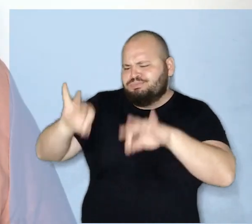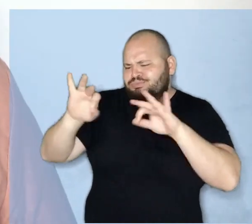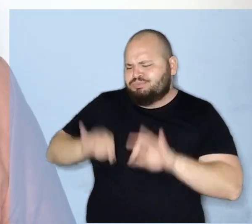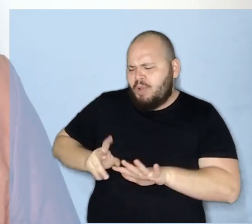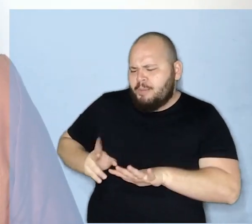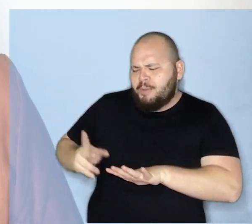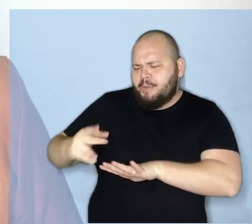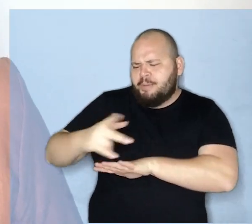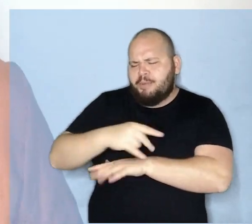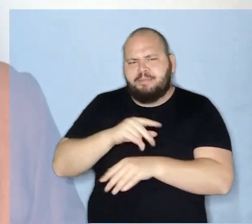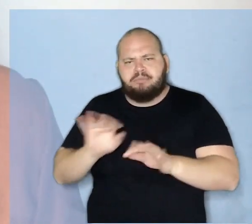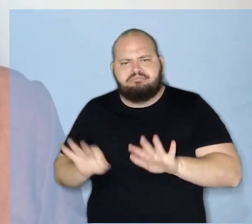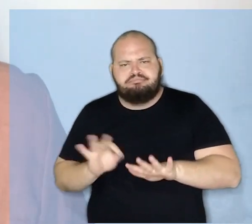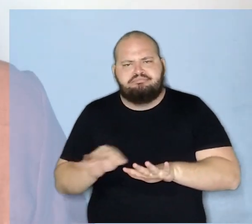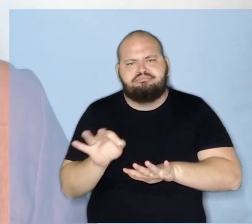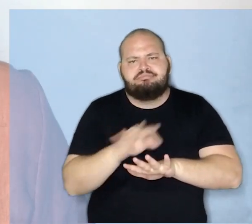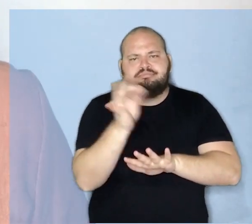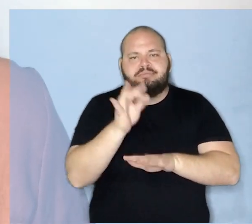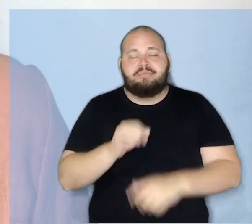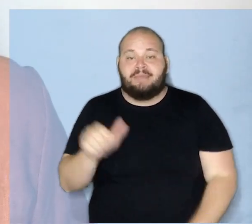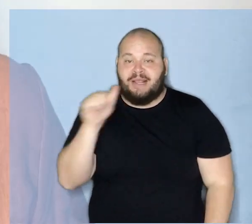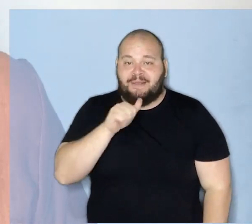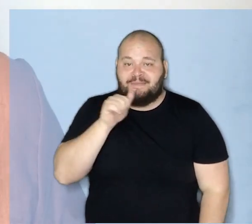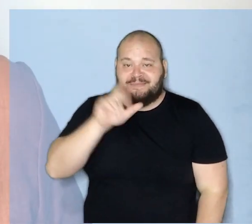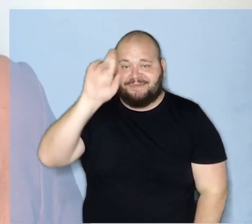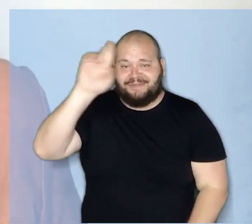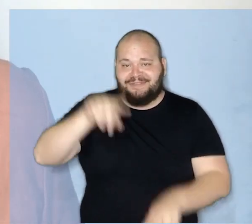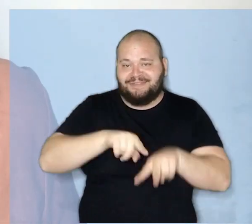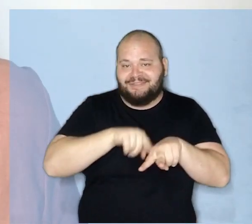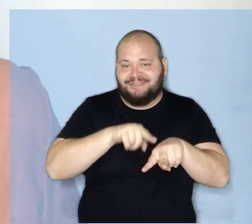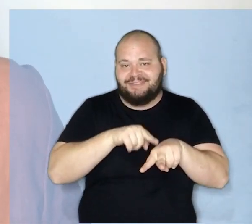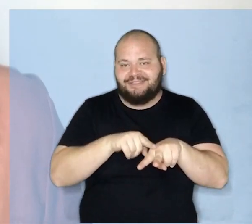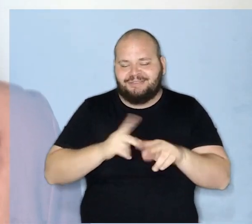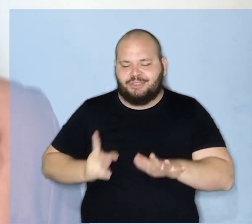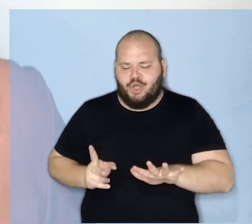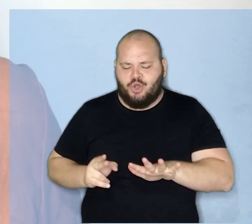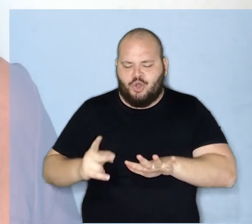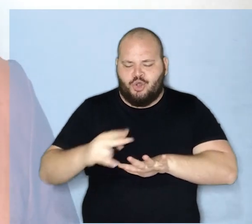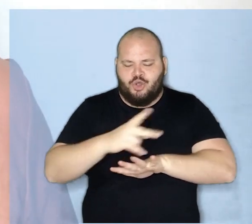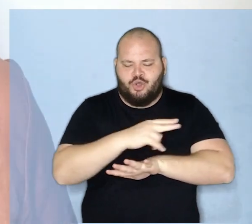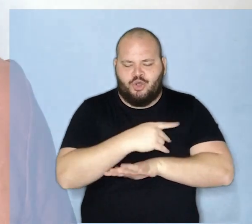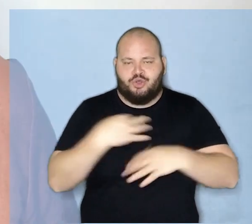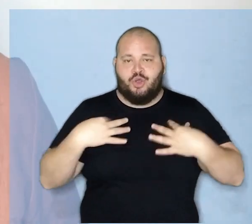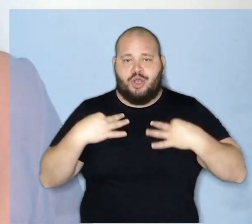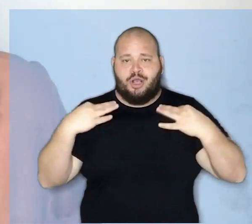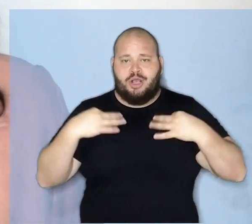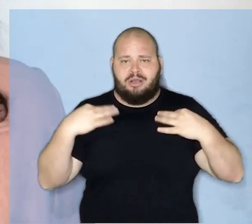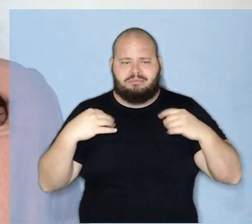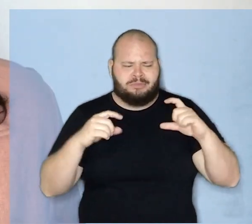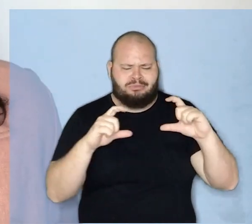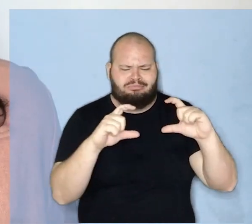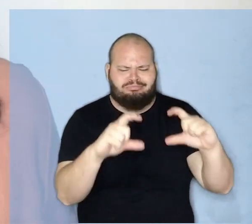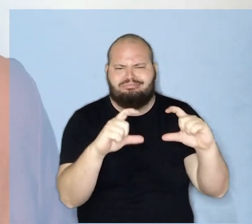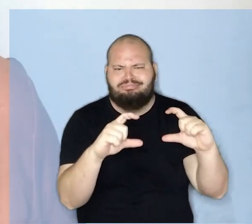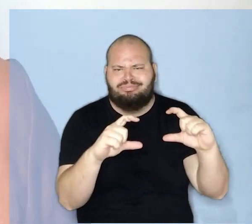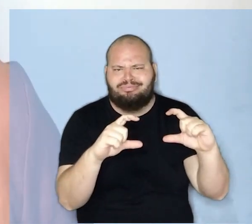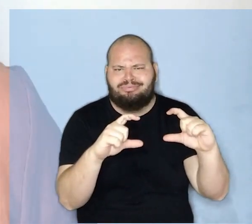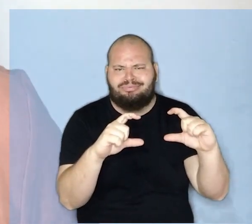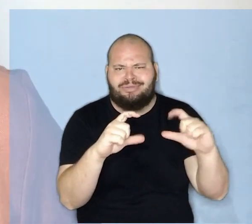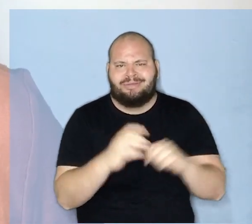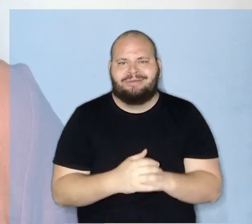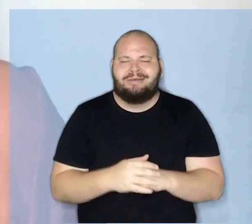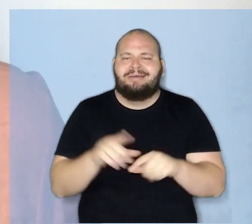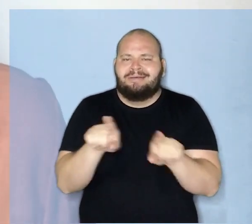trabalhar. Primeiro, dona chinelo cortou 2 camisas mínimas. Fez